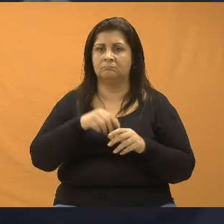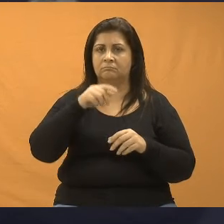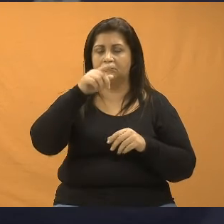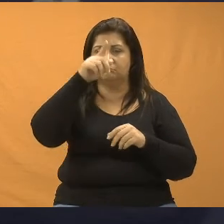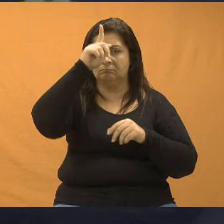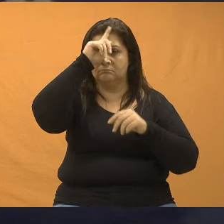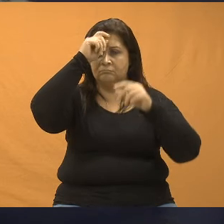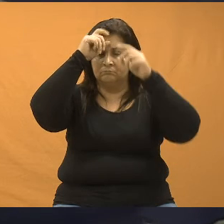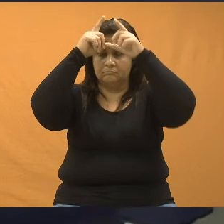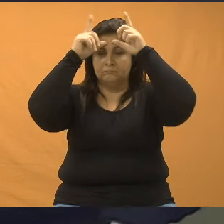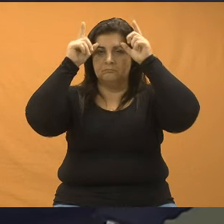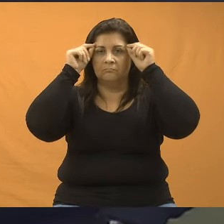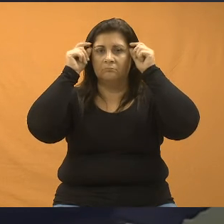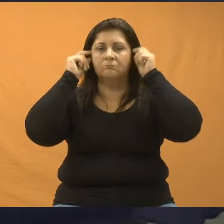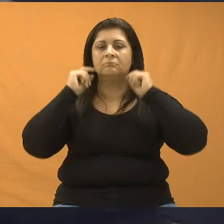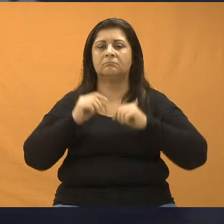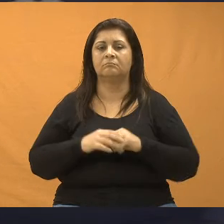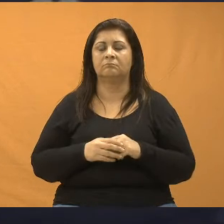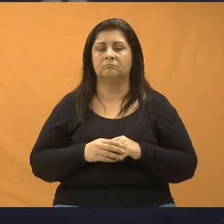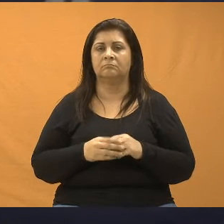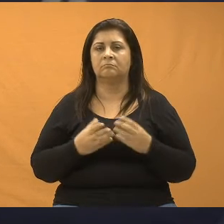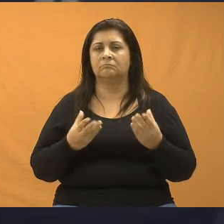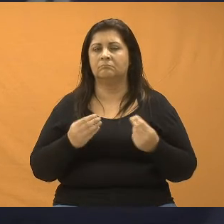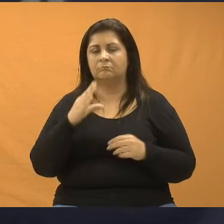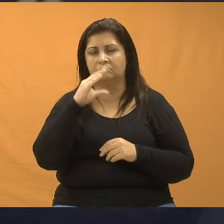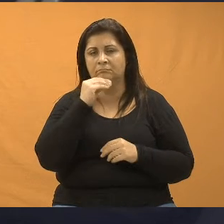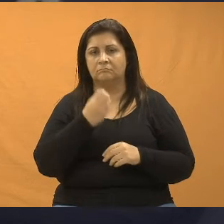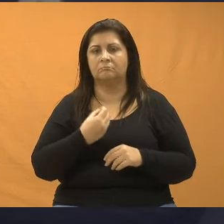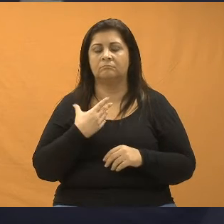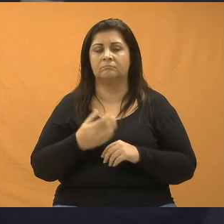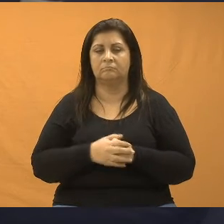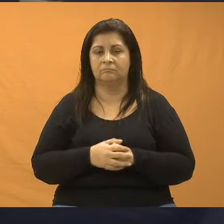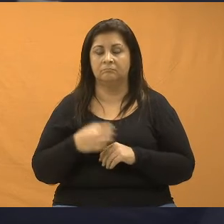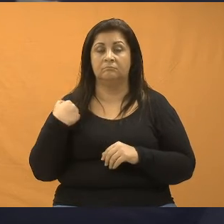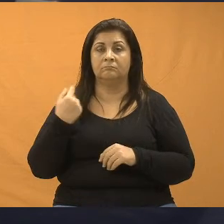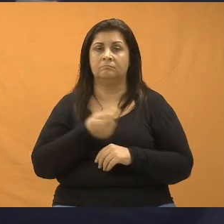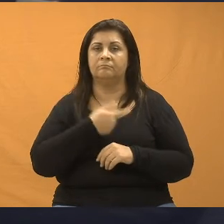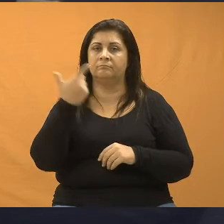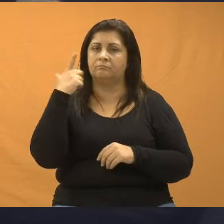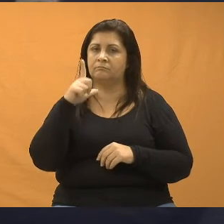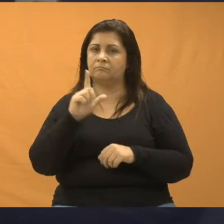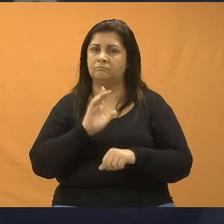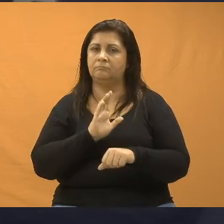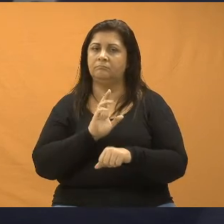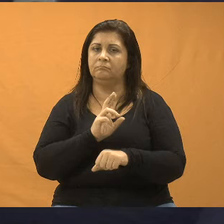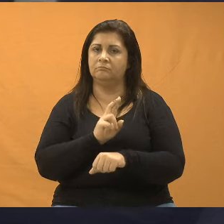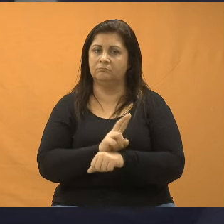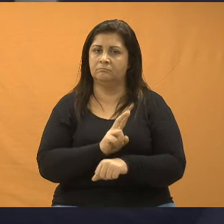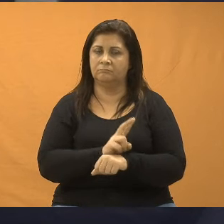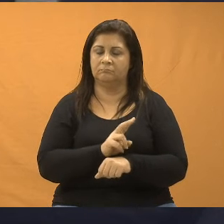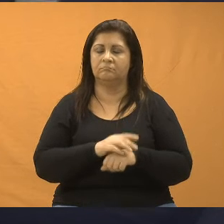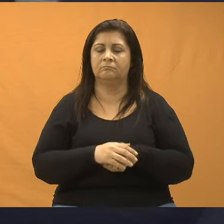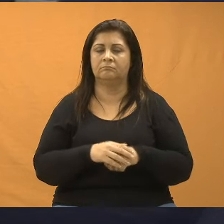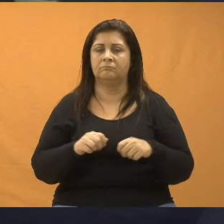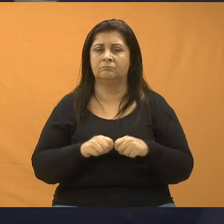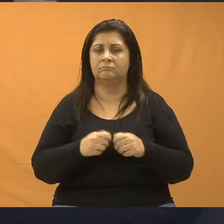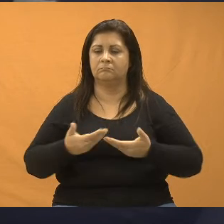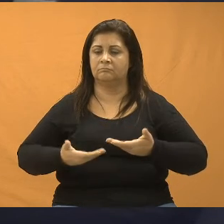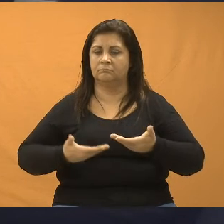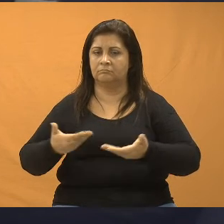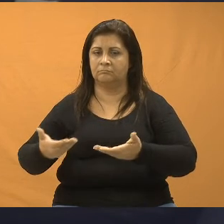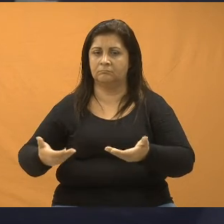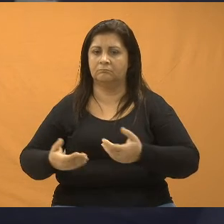de serviçais de uma forma geral, que a gente consegue suprir essa deficiência e fazer um